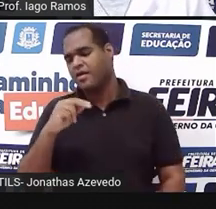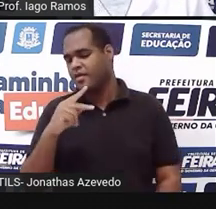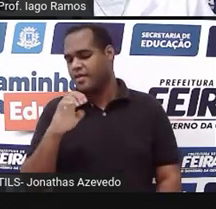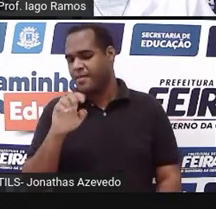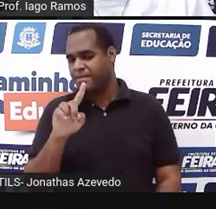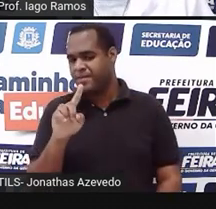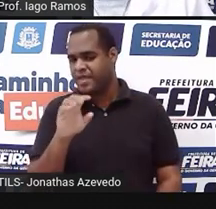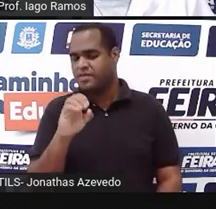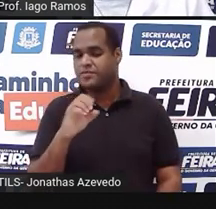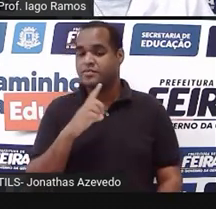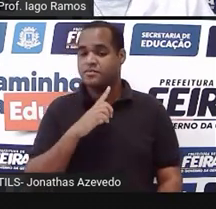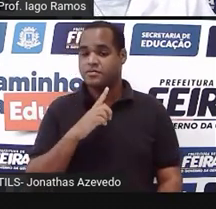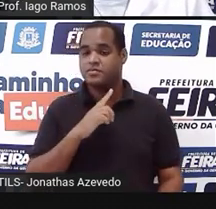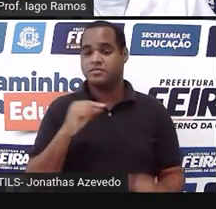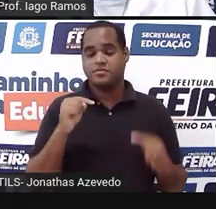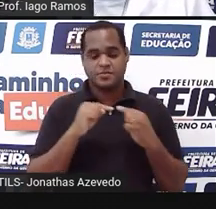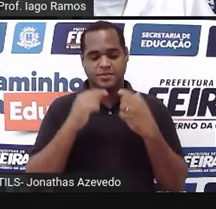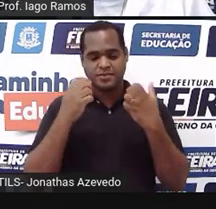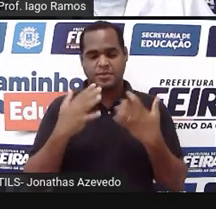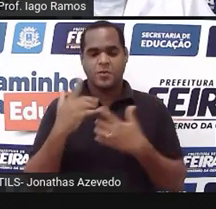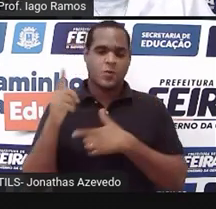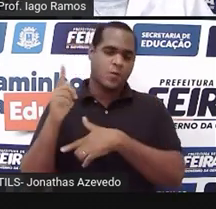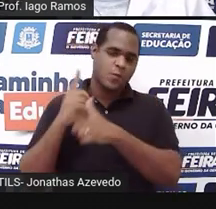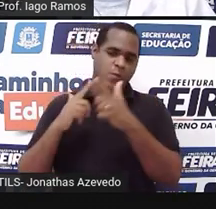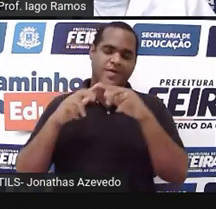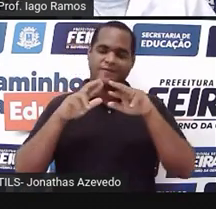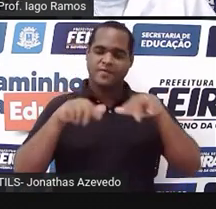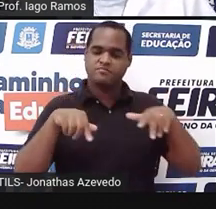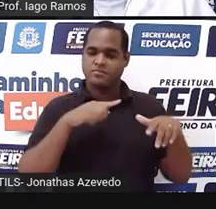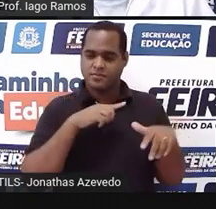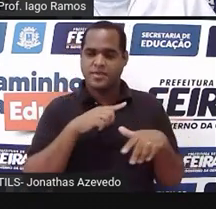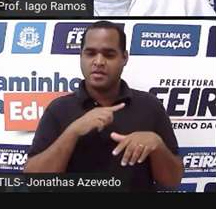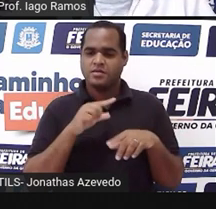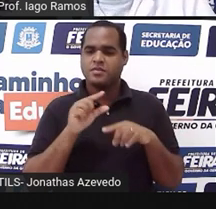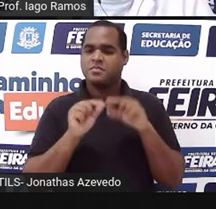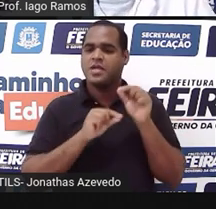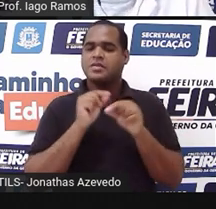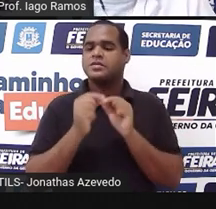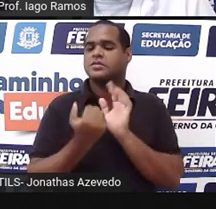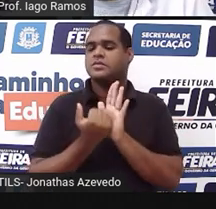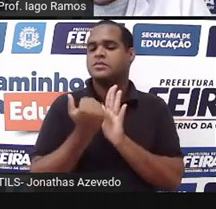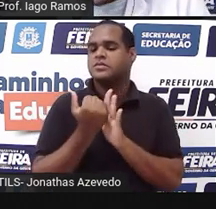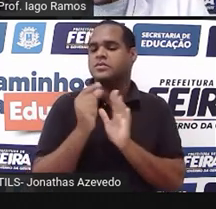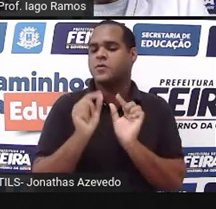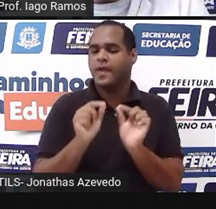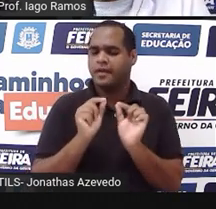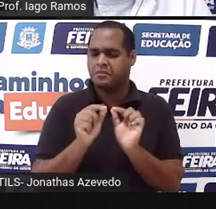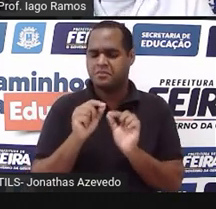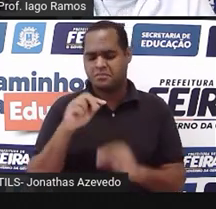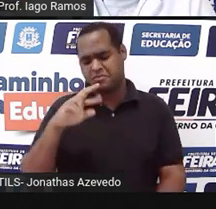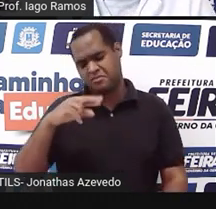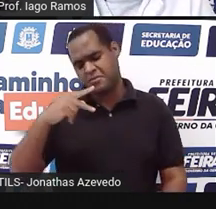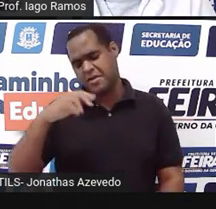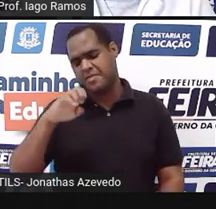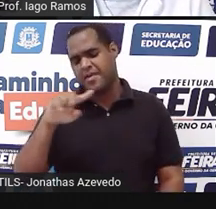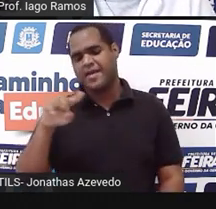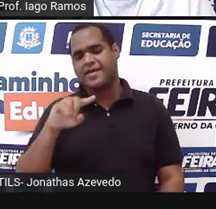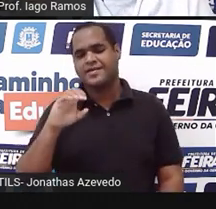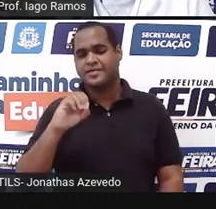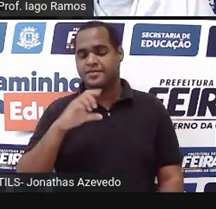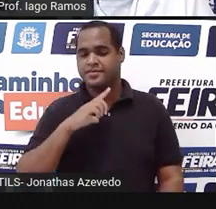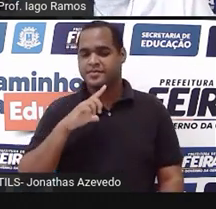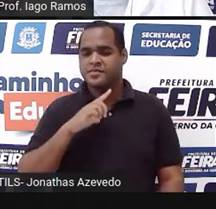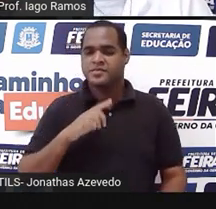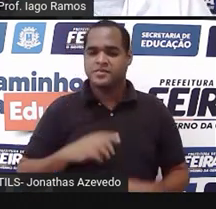na verdade esse é um tipo de trapézio existem outros tipos de trapézio Mas por que que é trapézio para um